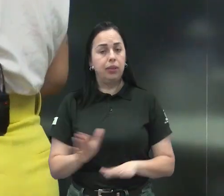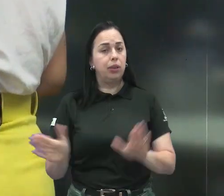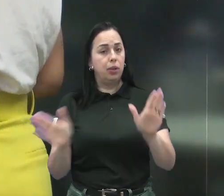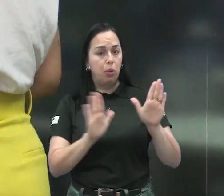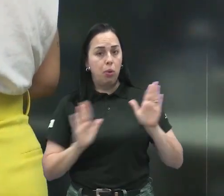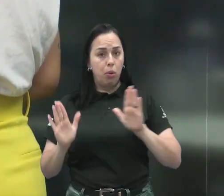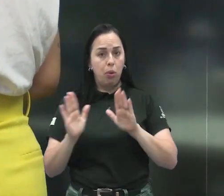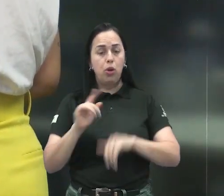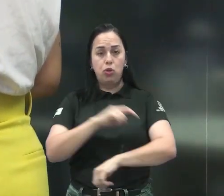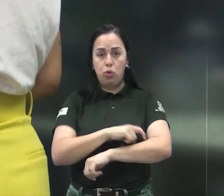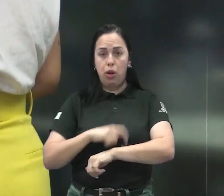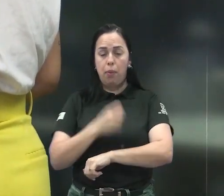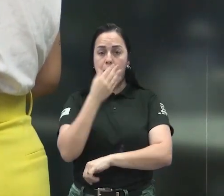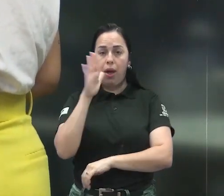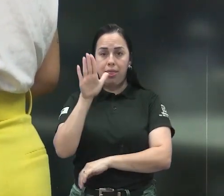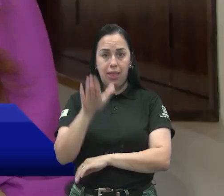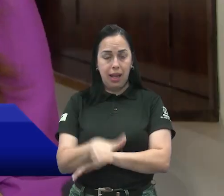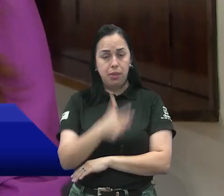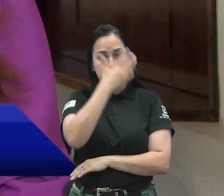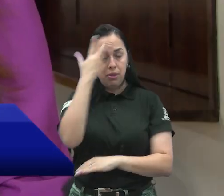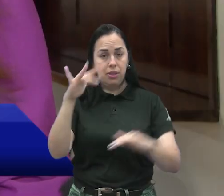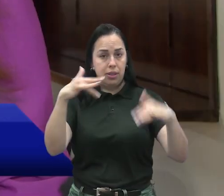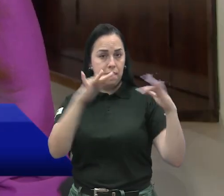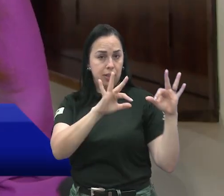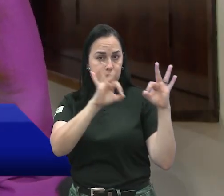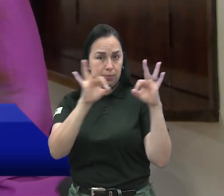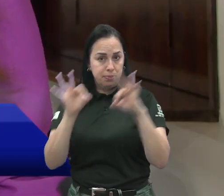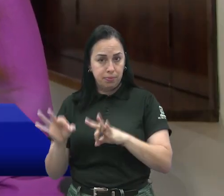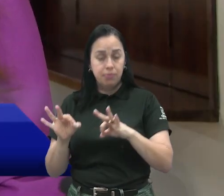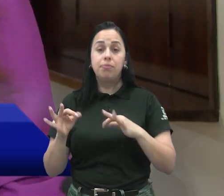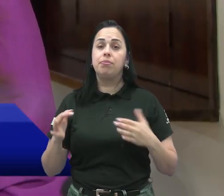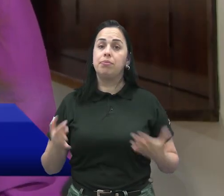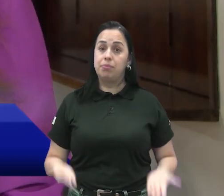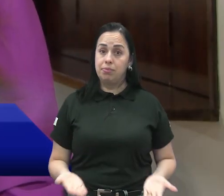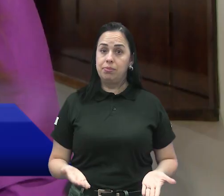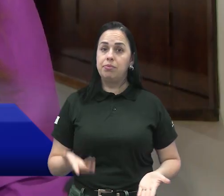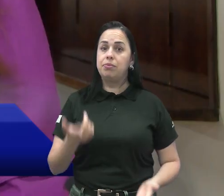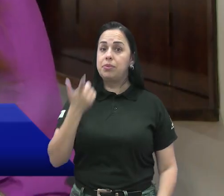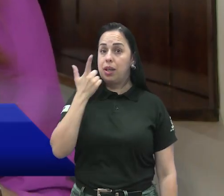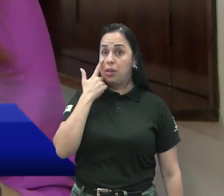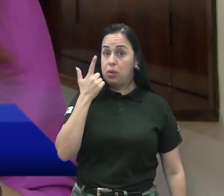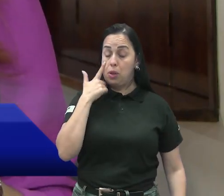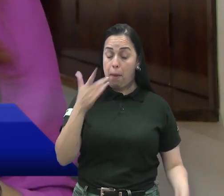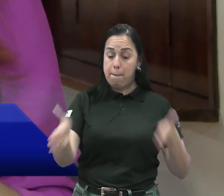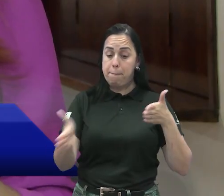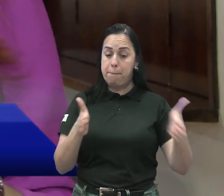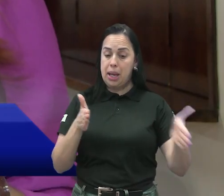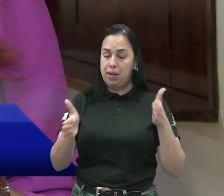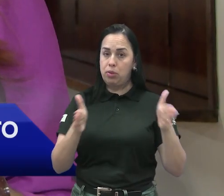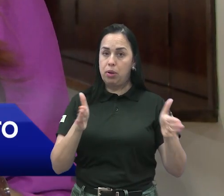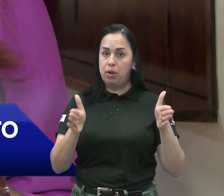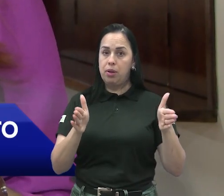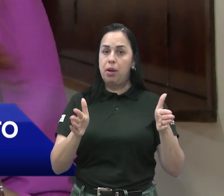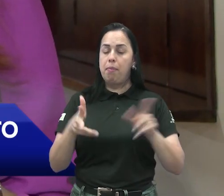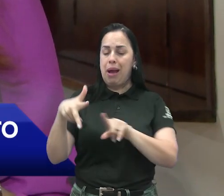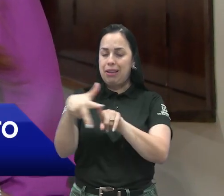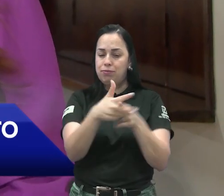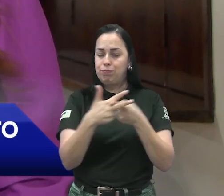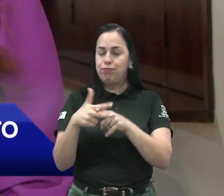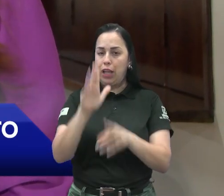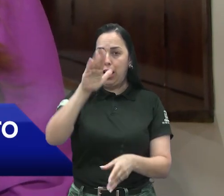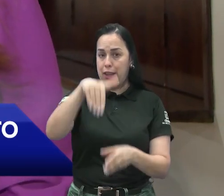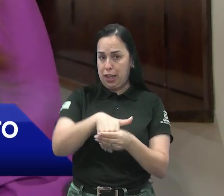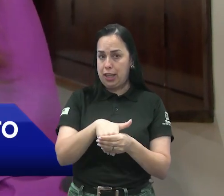tarde. Oi, Júlia, boa tarde para você que acompanha o Boletim Legislativo. Olha, o prazo para fazer